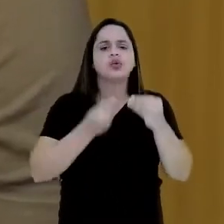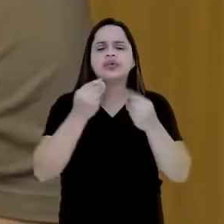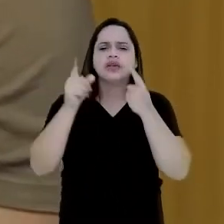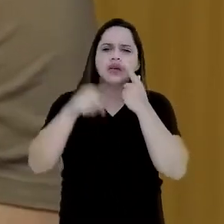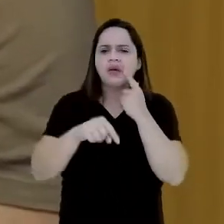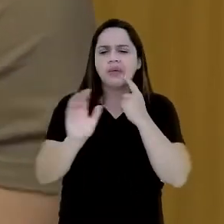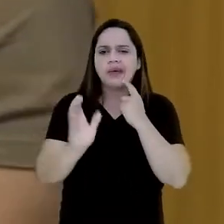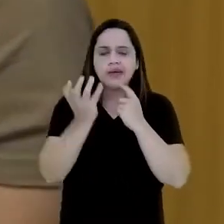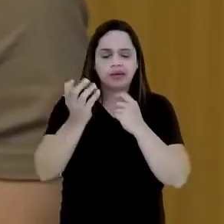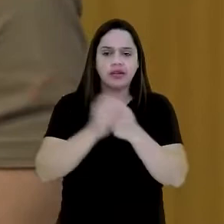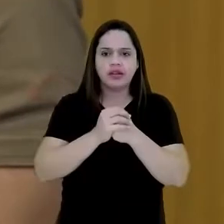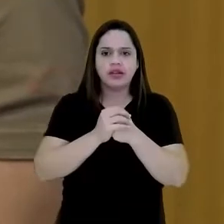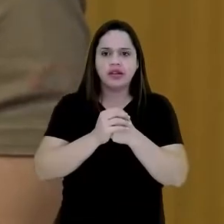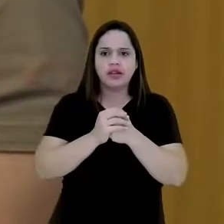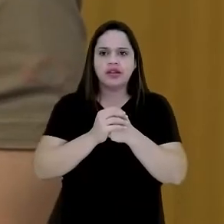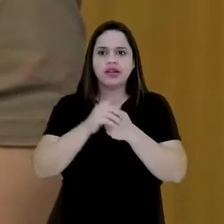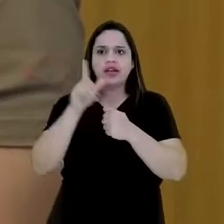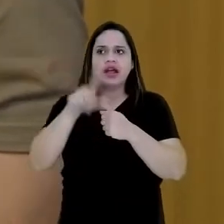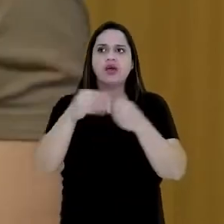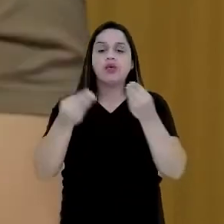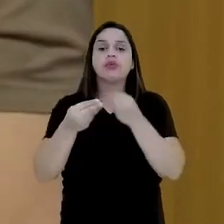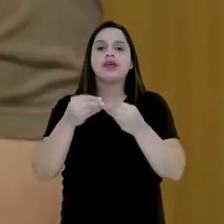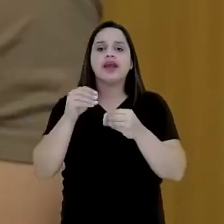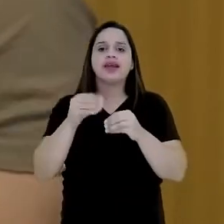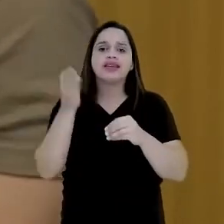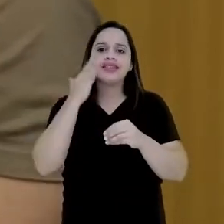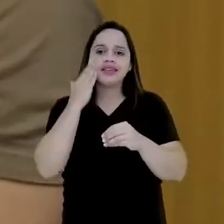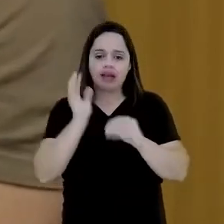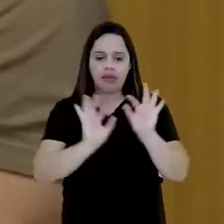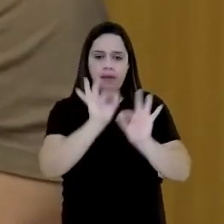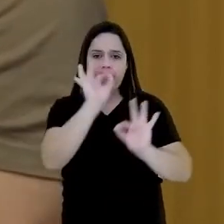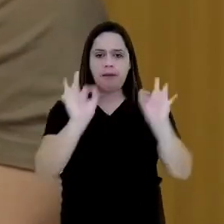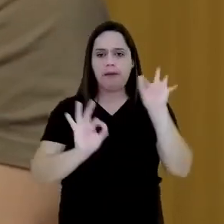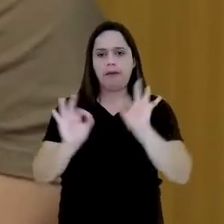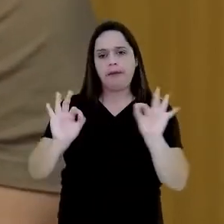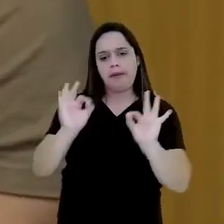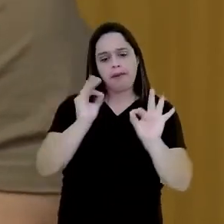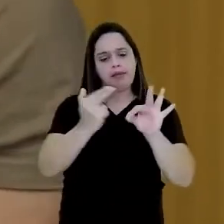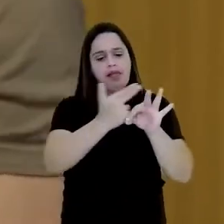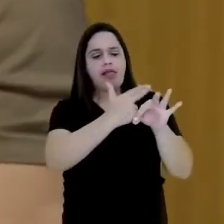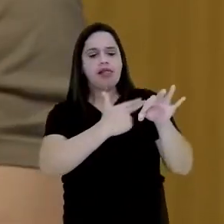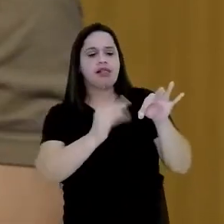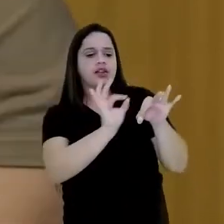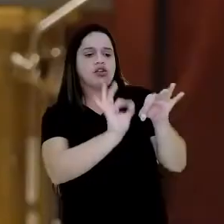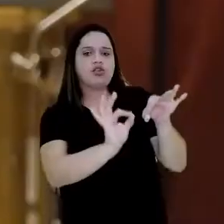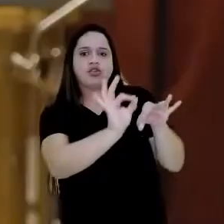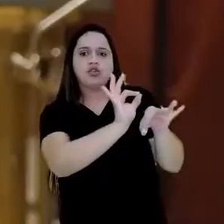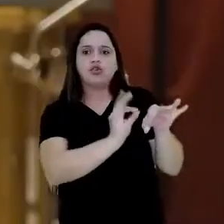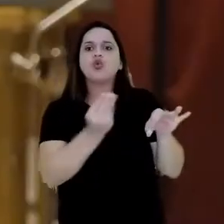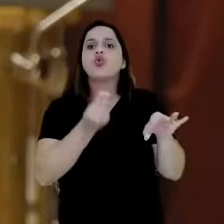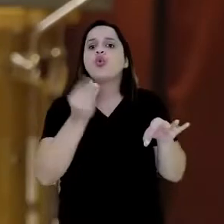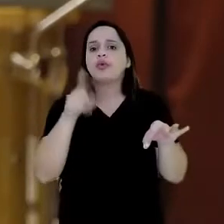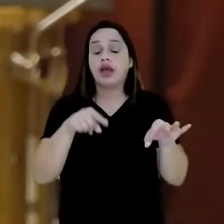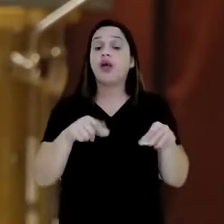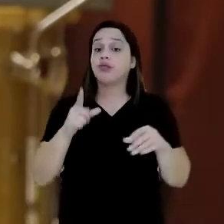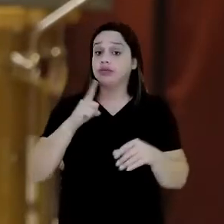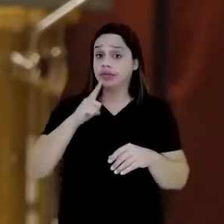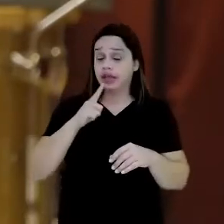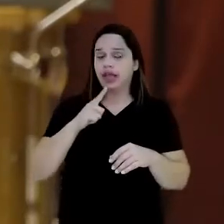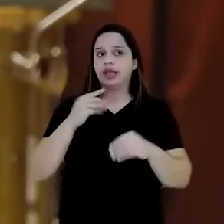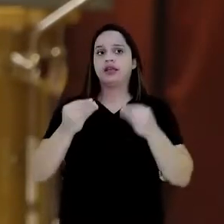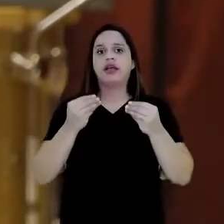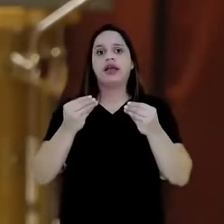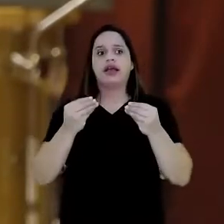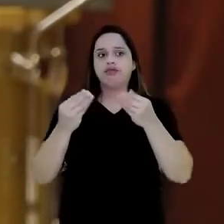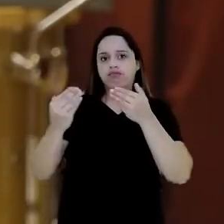operação Qual que é o padre como é que fica assim médio padrão como é que é harmonização facial de uma periquita existe né